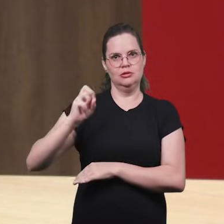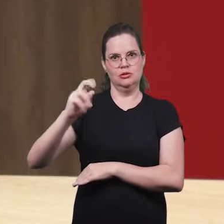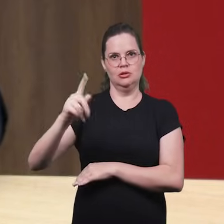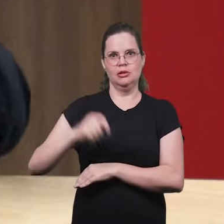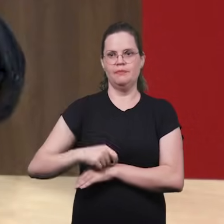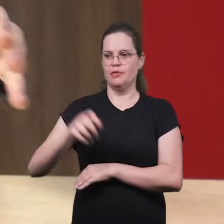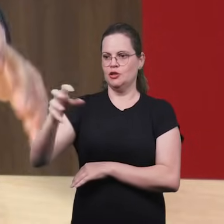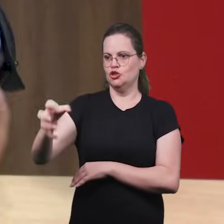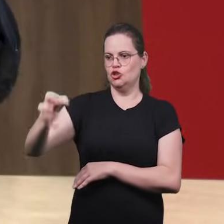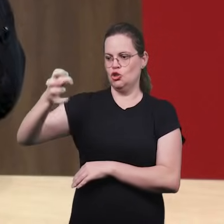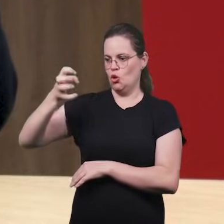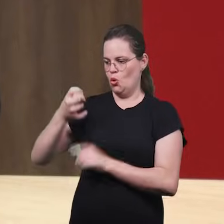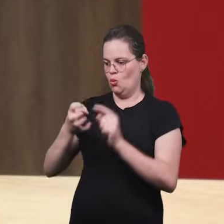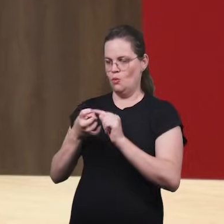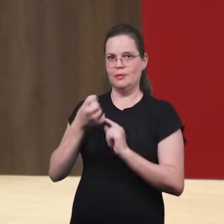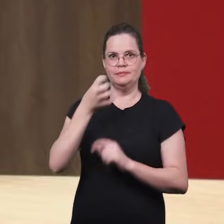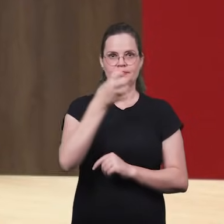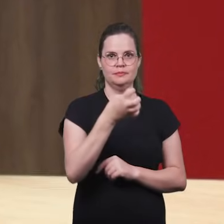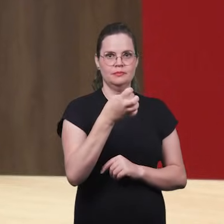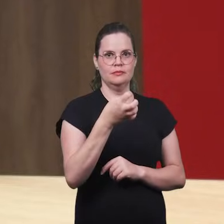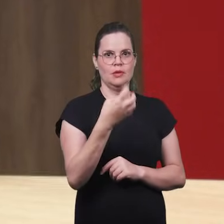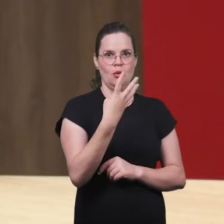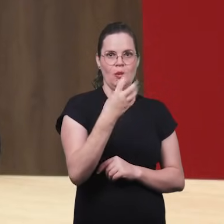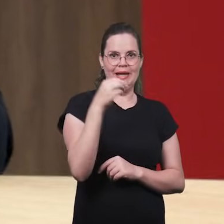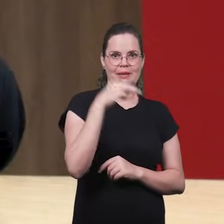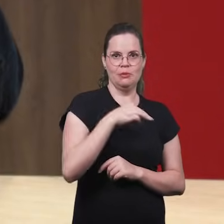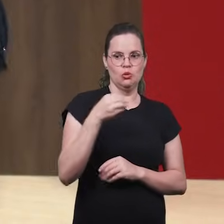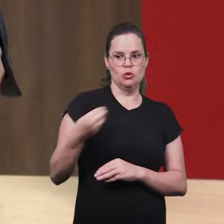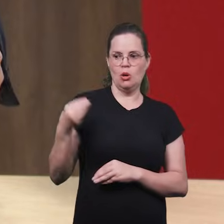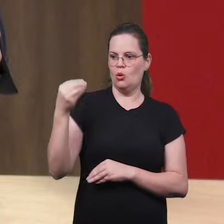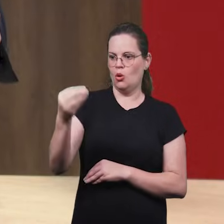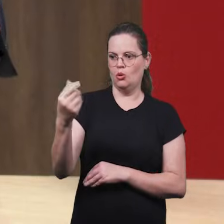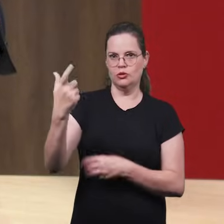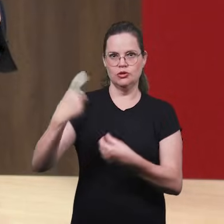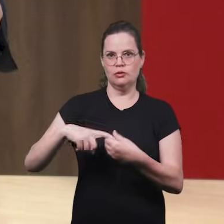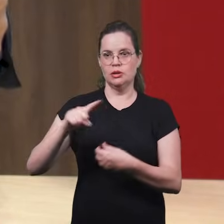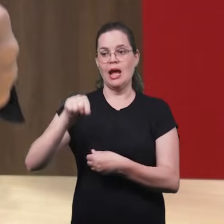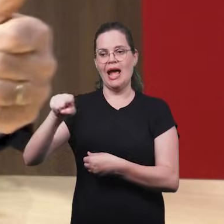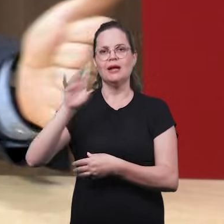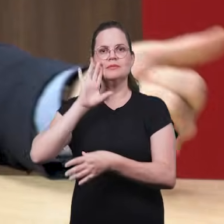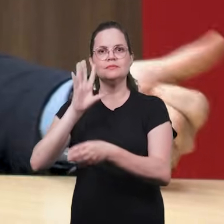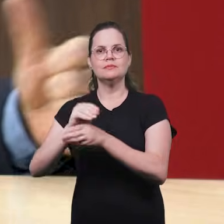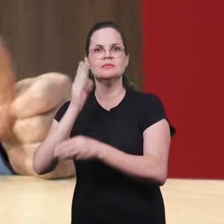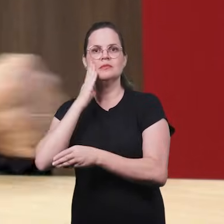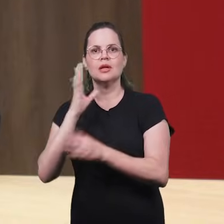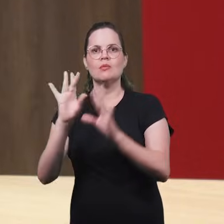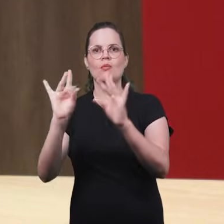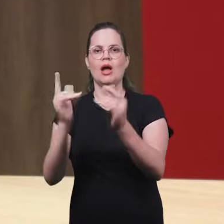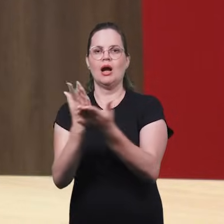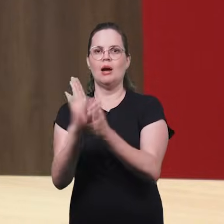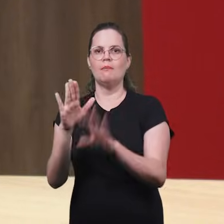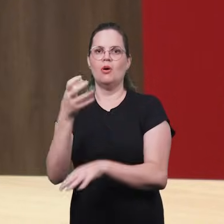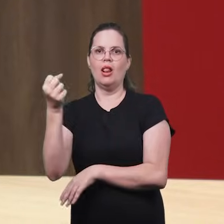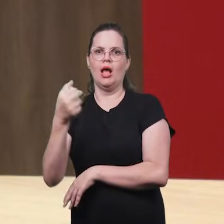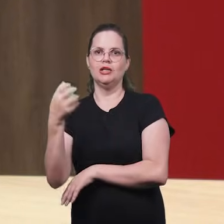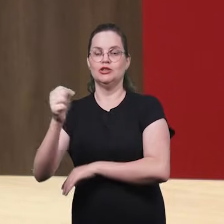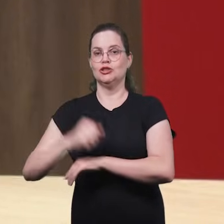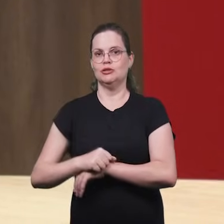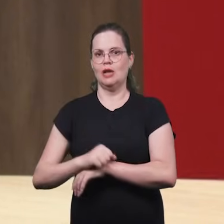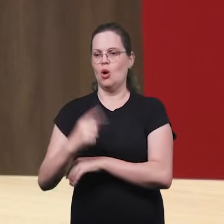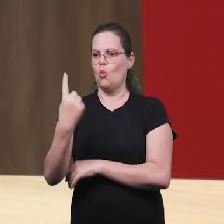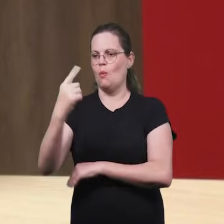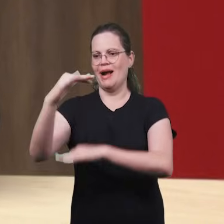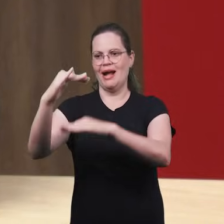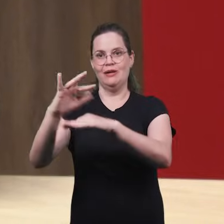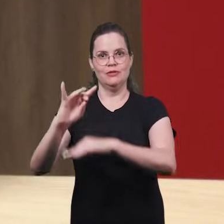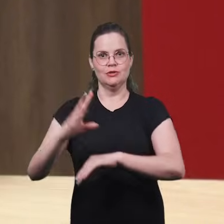bem. Você tirou uma garrafa de leite, passou 40 minutos, você não repôs a garrafa de leite, a geladeira vai entender que acabou o seu leite.